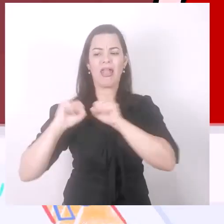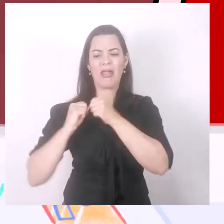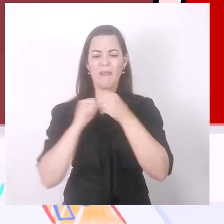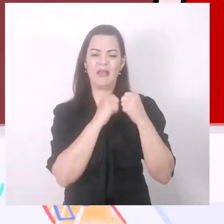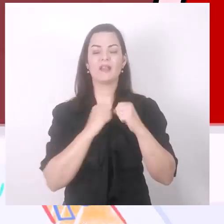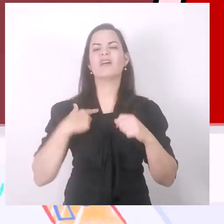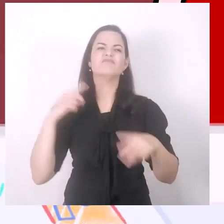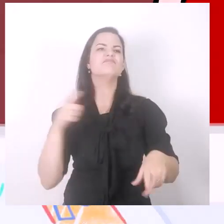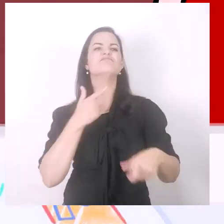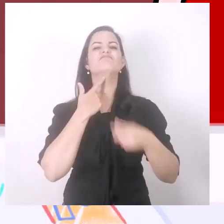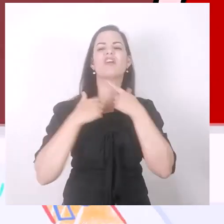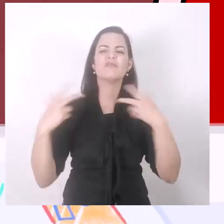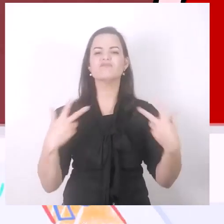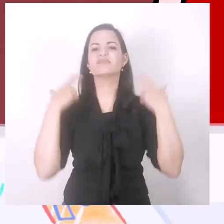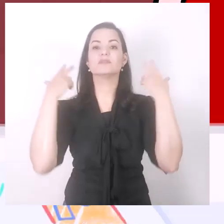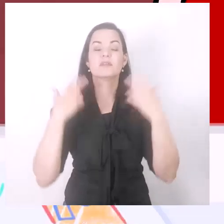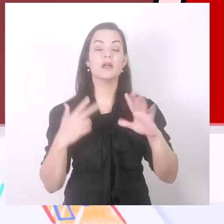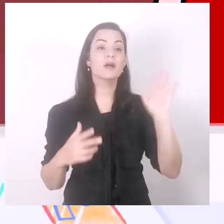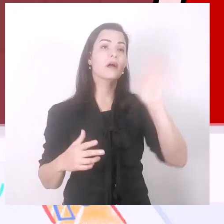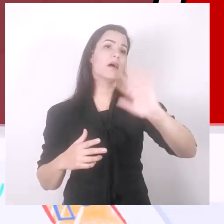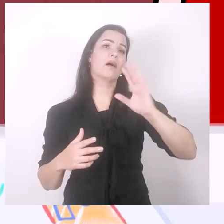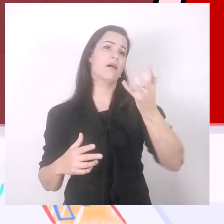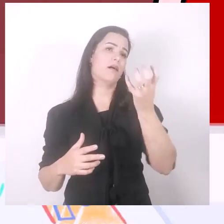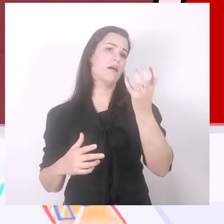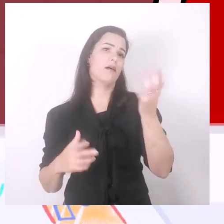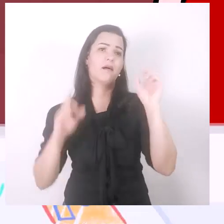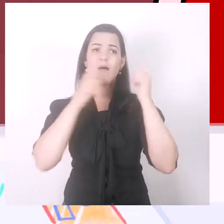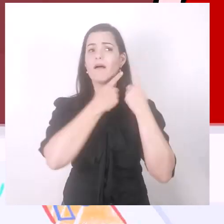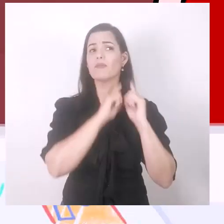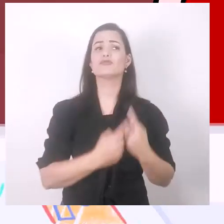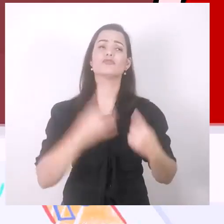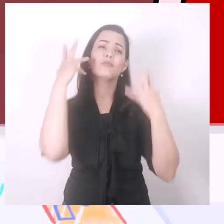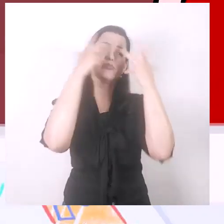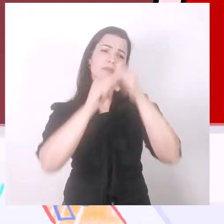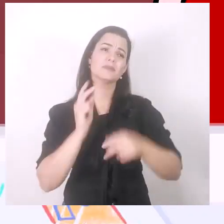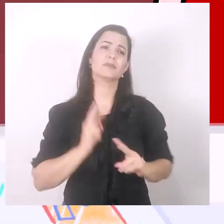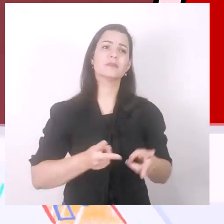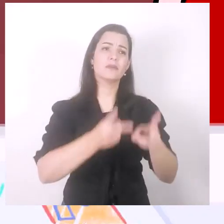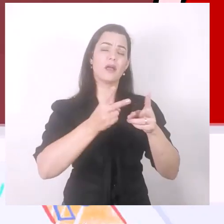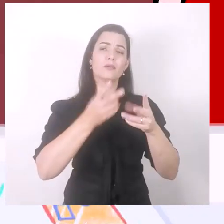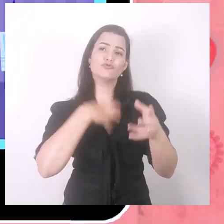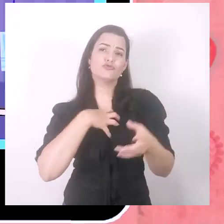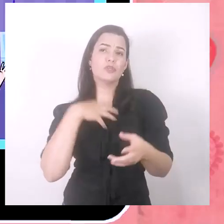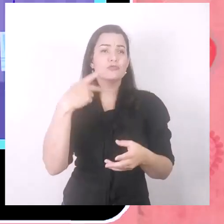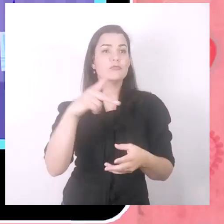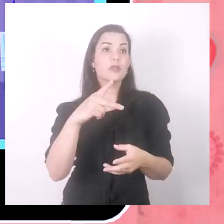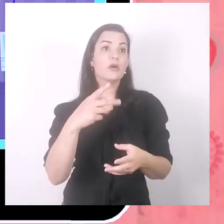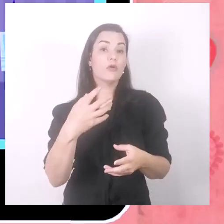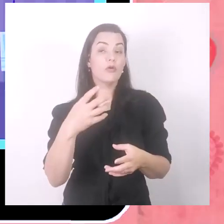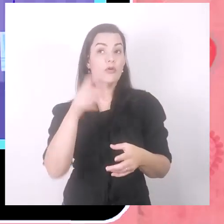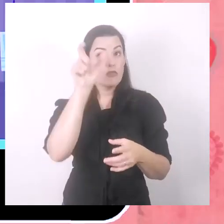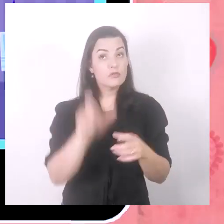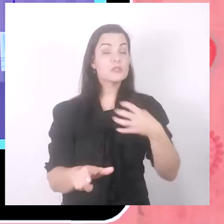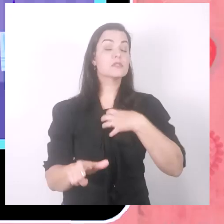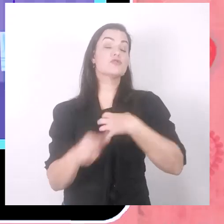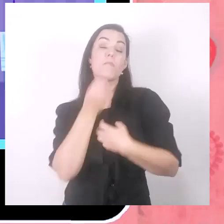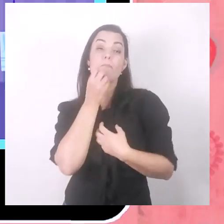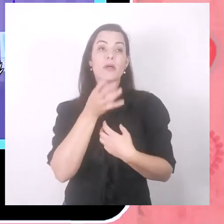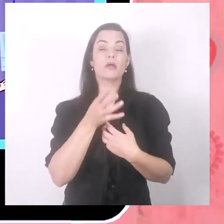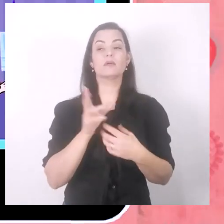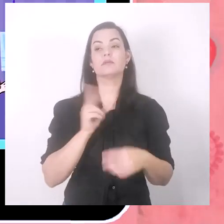muito bonita, Rapunzel. Aliás, você vai ser bonita sempre, do jeito que você se sentir bem. Ai, como esse cachorro é